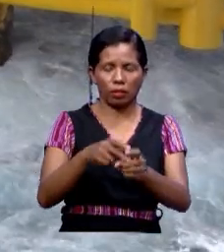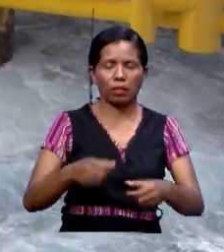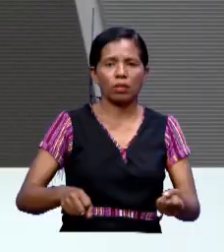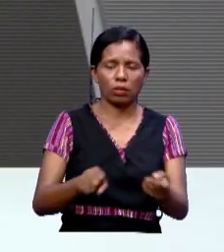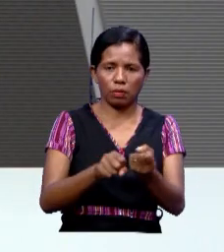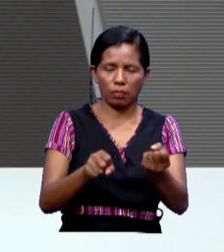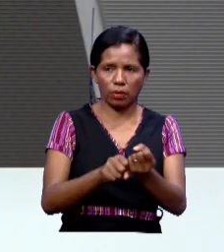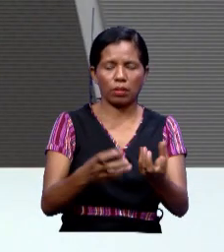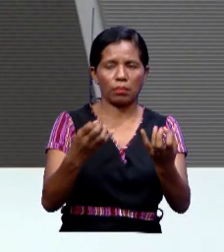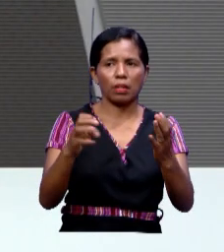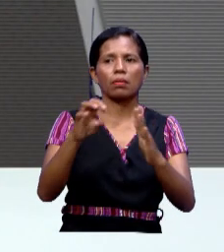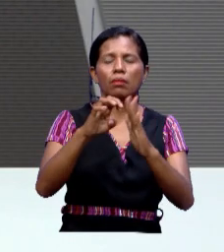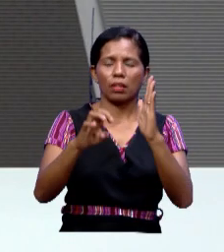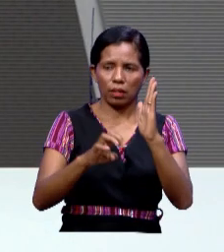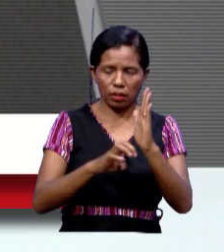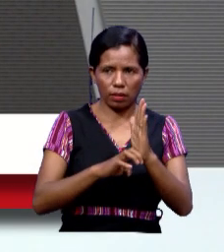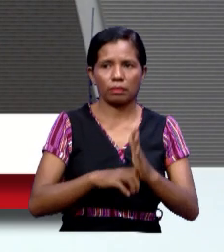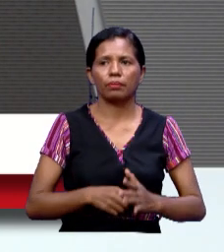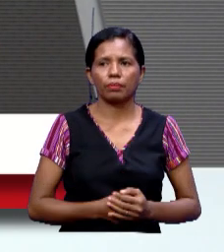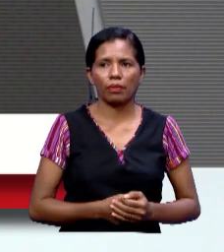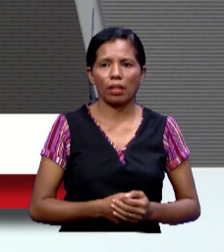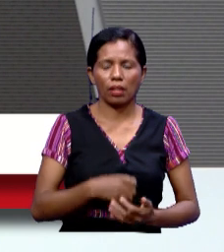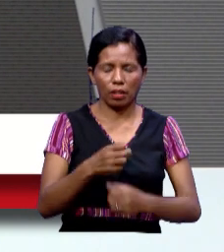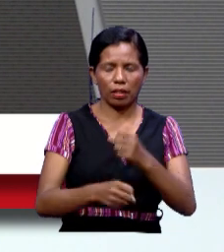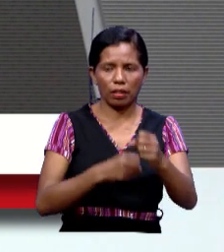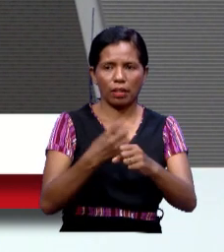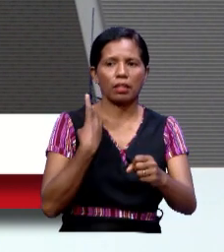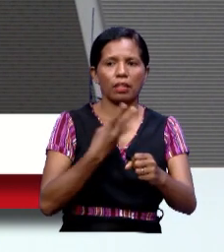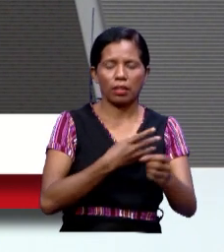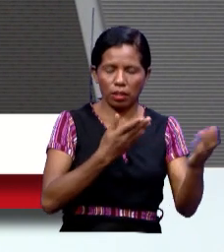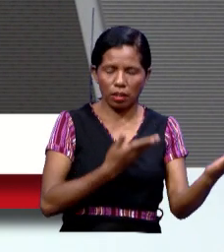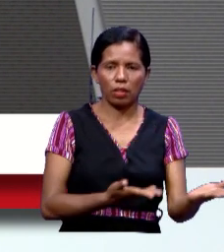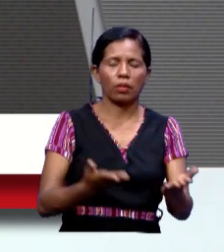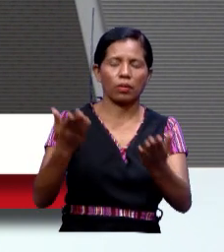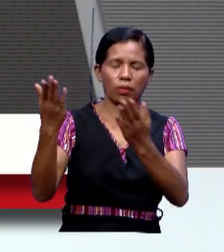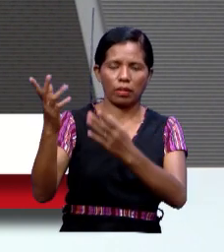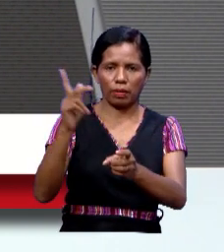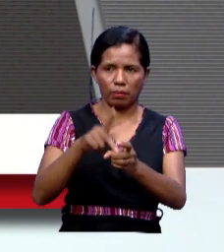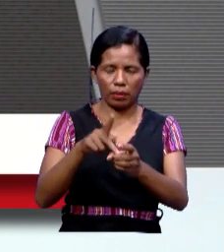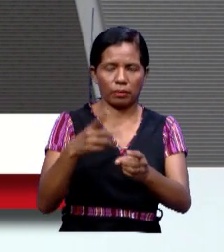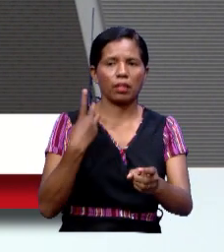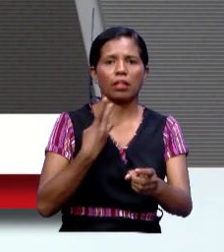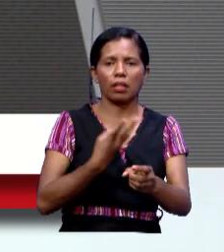sebar resete estadu nebe maka kita durante na tama diretamente ba fundo petróleo maka kita niya kampo